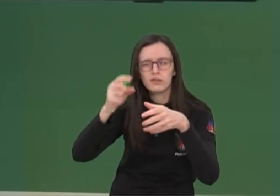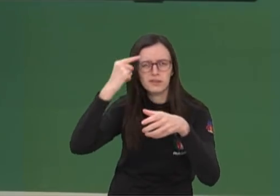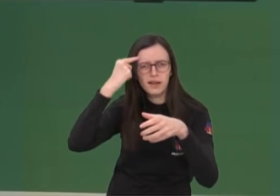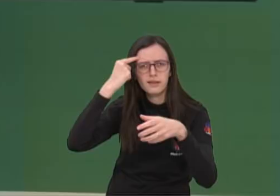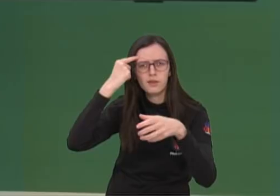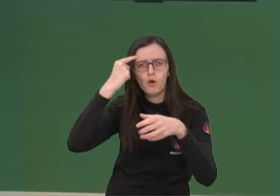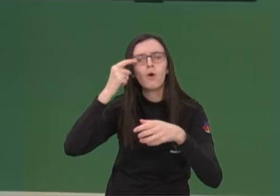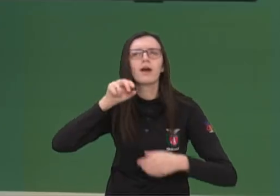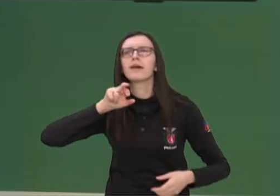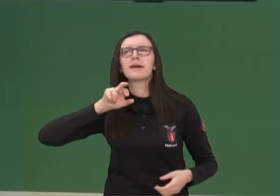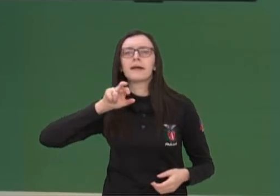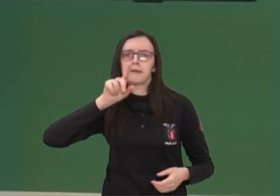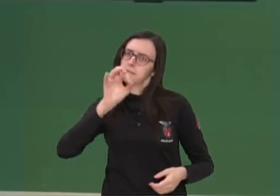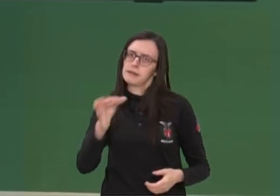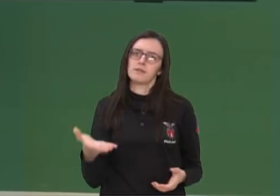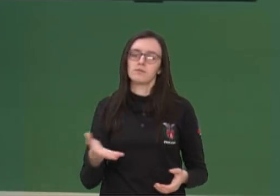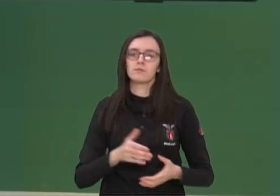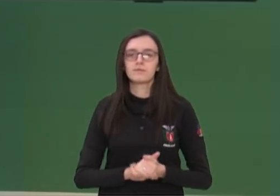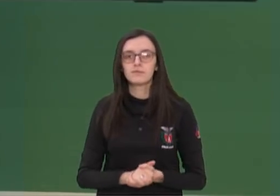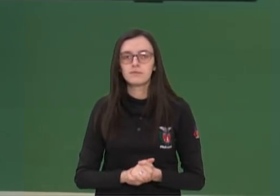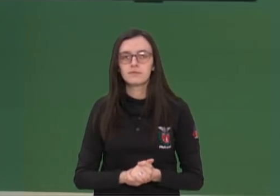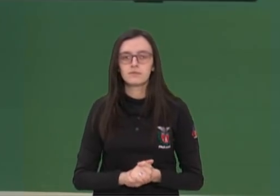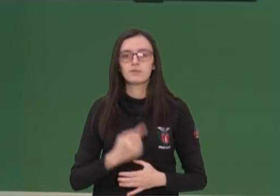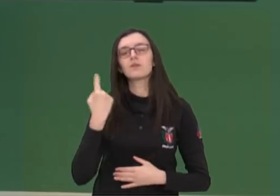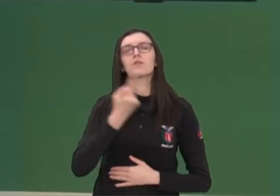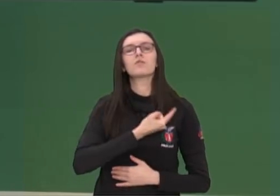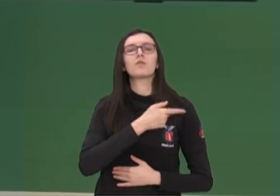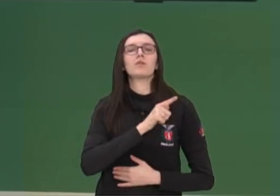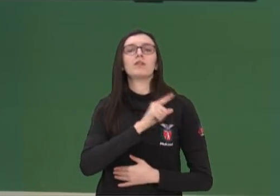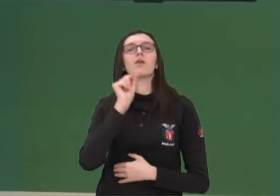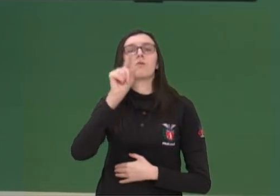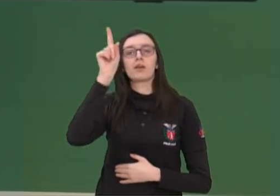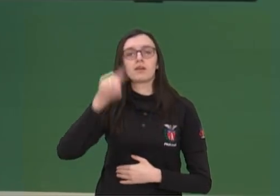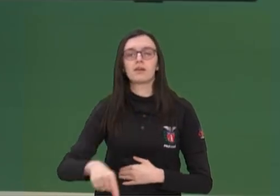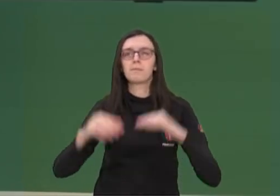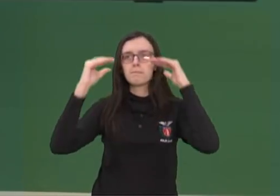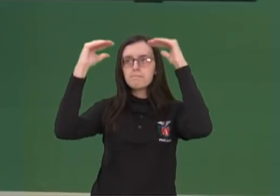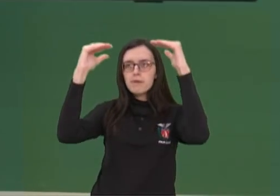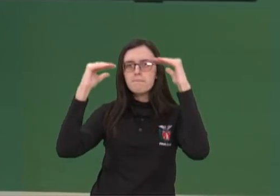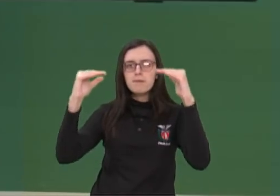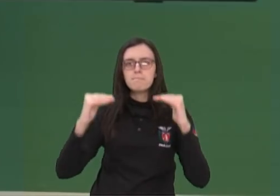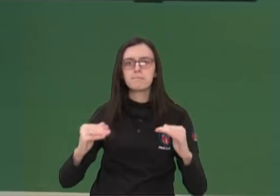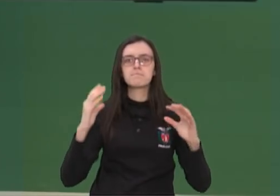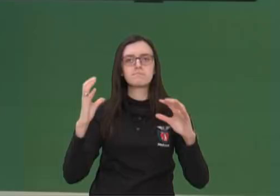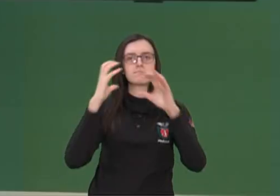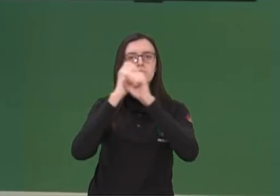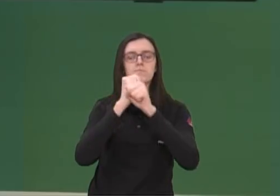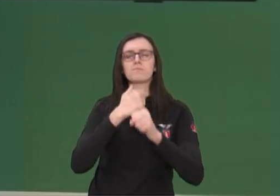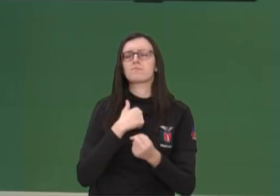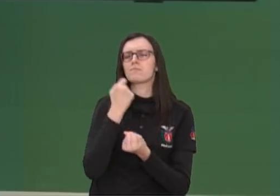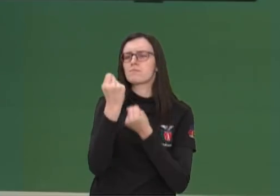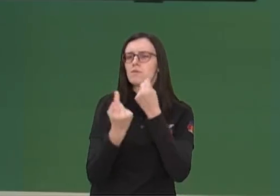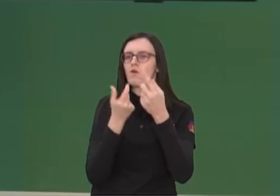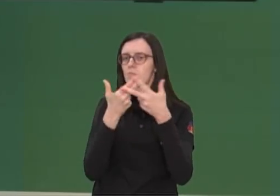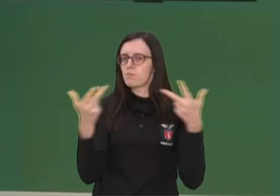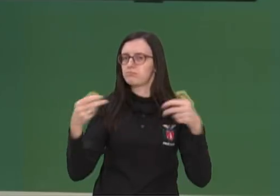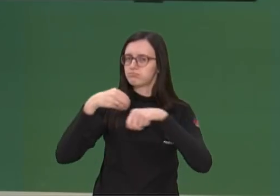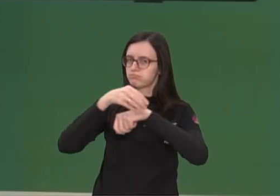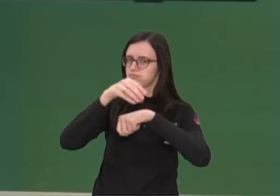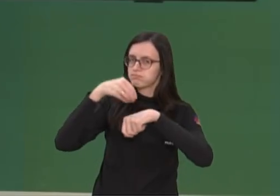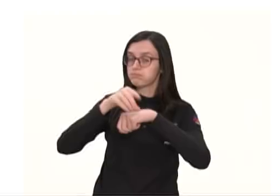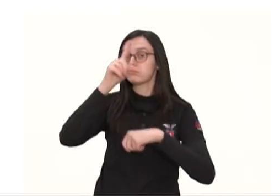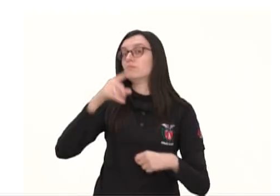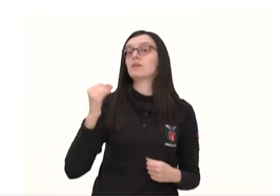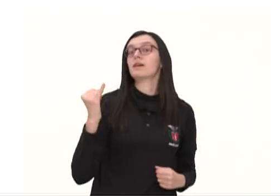juntar, não é? Então tá. Então, a gente tem aqui o nosso algoritmo. Eu vou destacar algumas coisas nesse algoritmo que